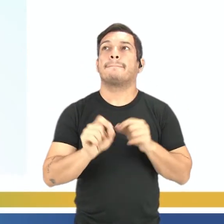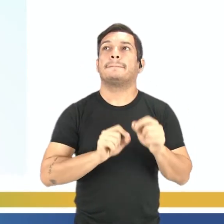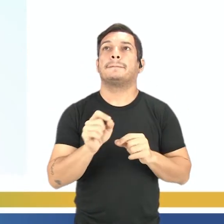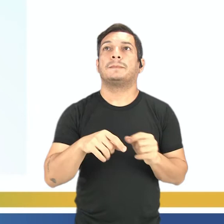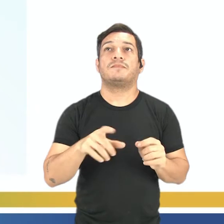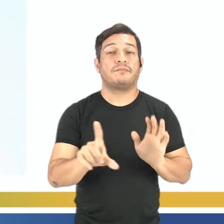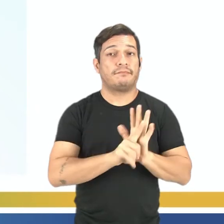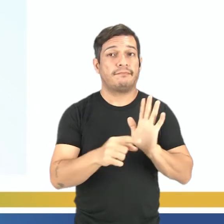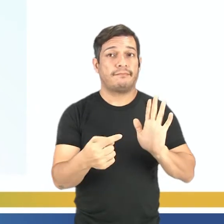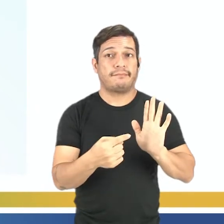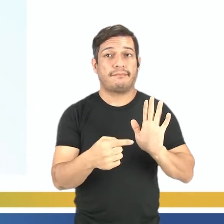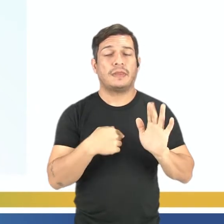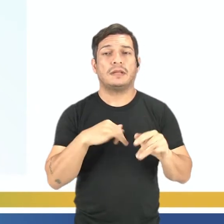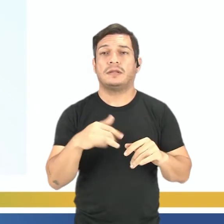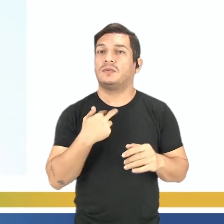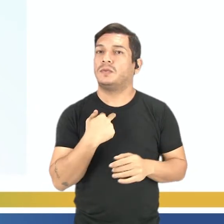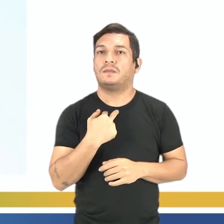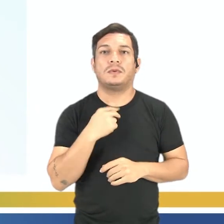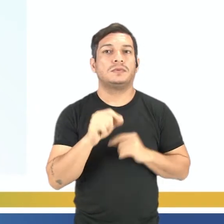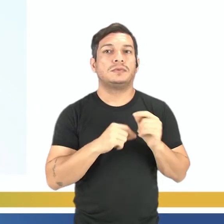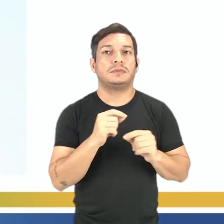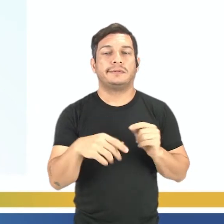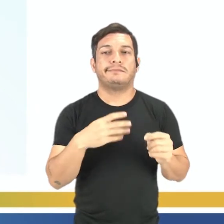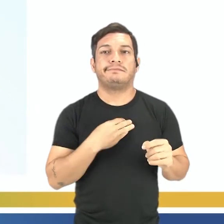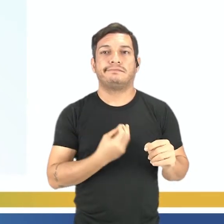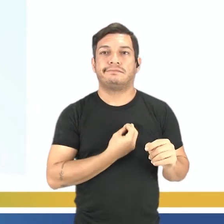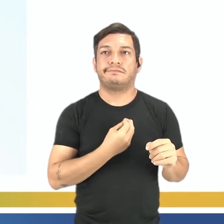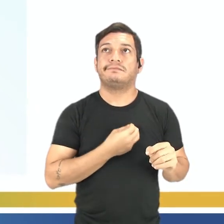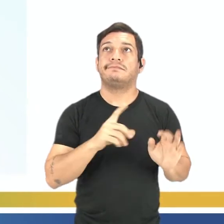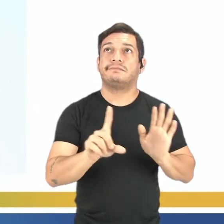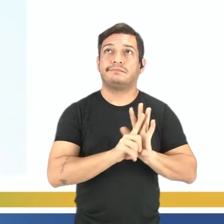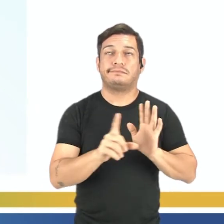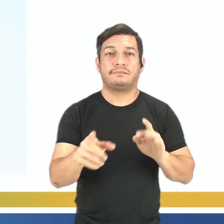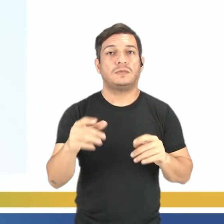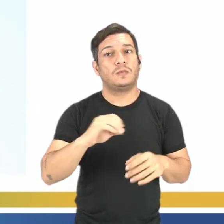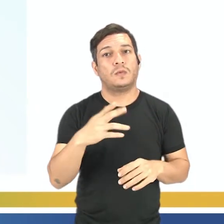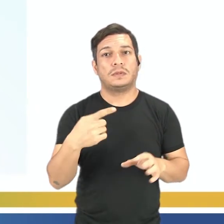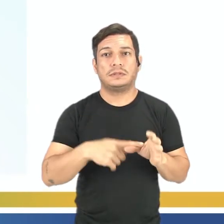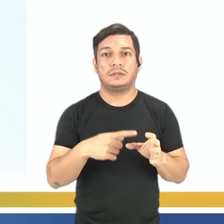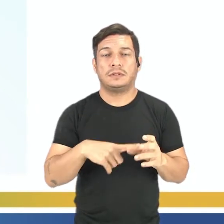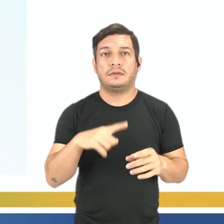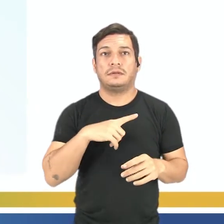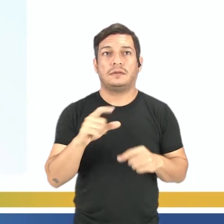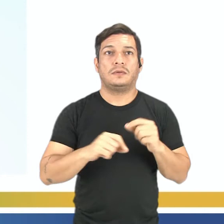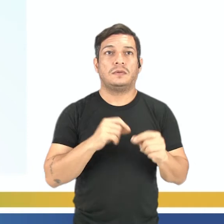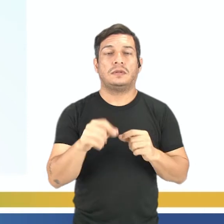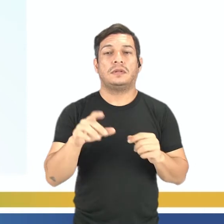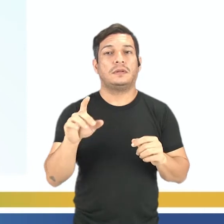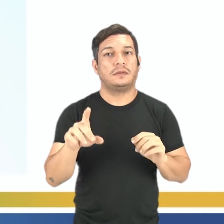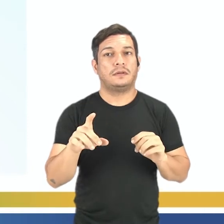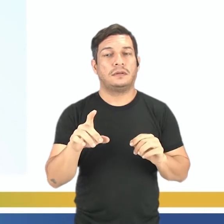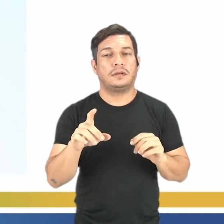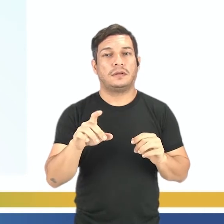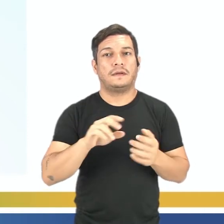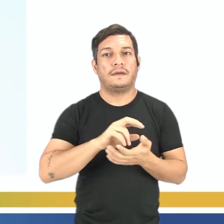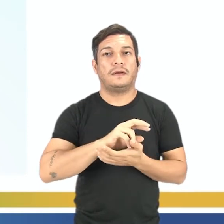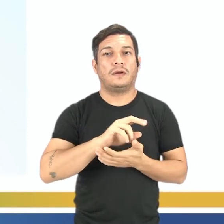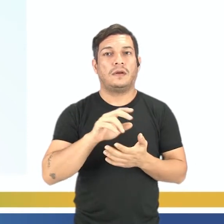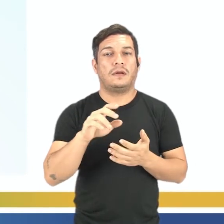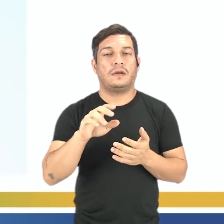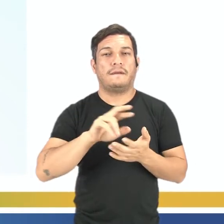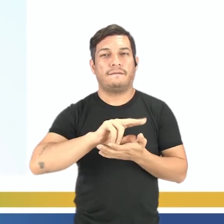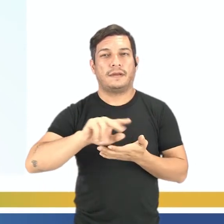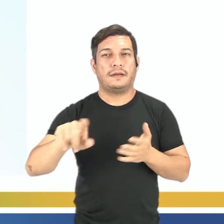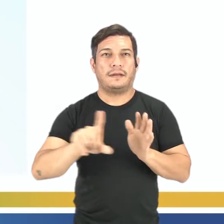também devo agir de conformidade com as leis. Senão, eu não posso pertencer a uma determinada cidade que tenha um código